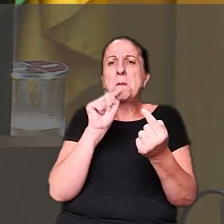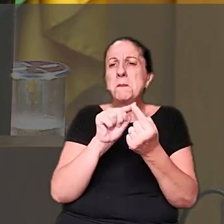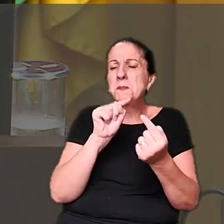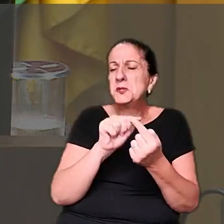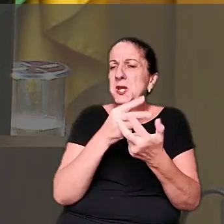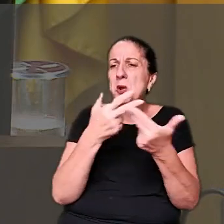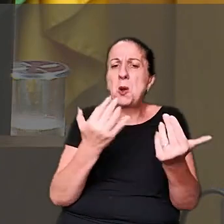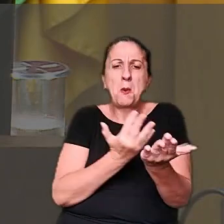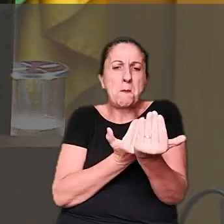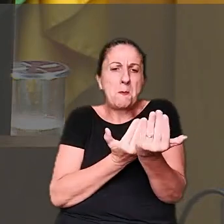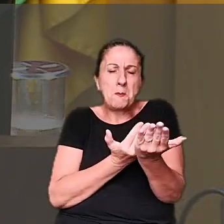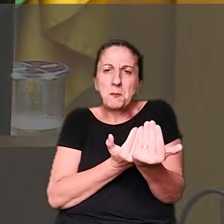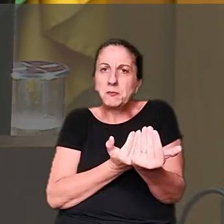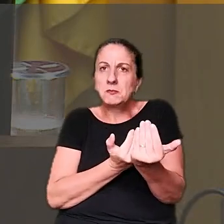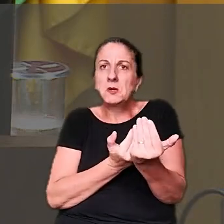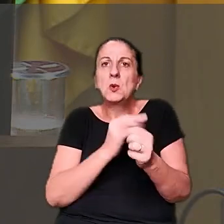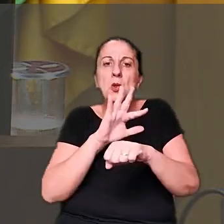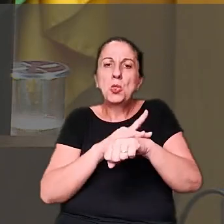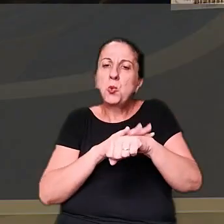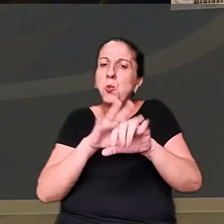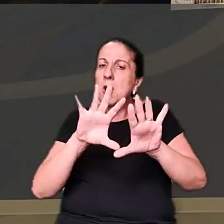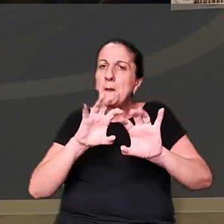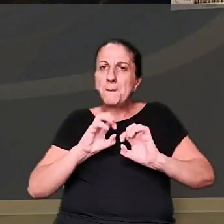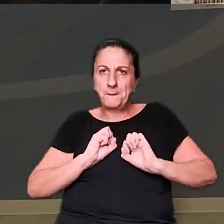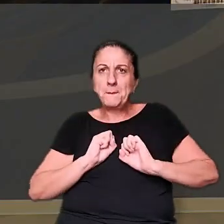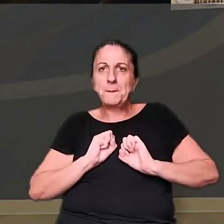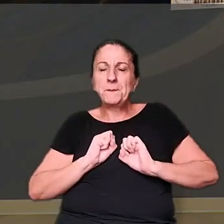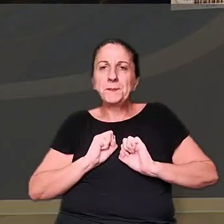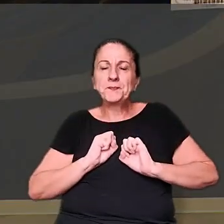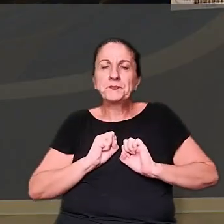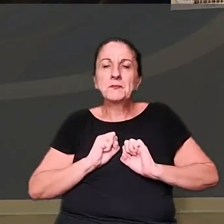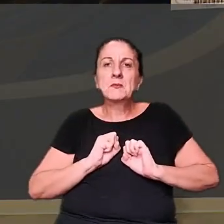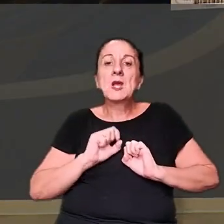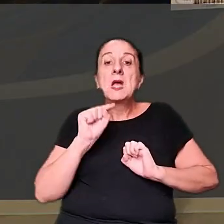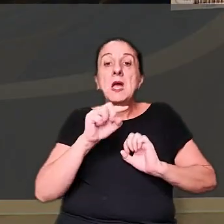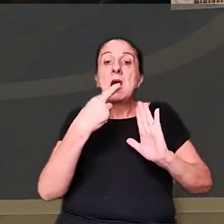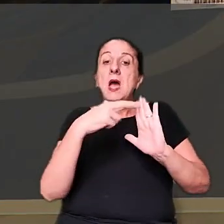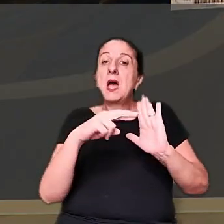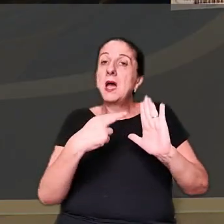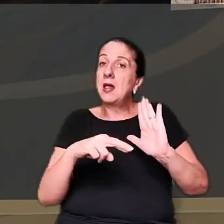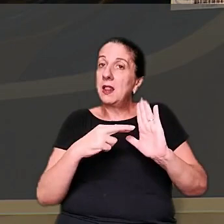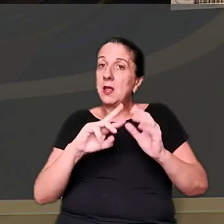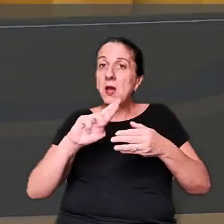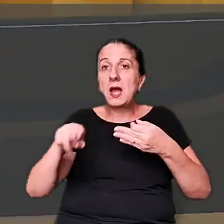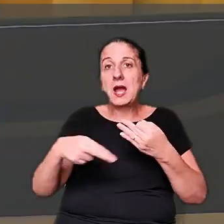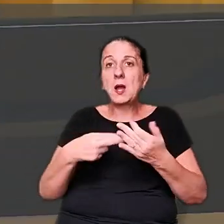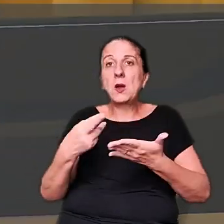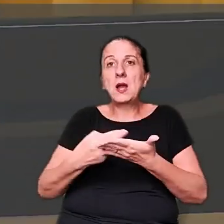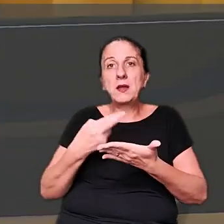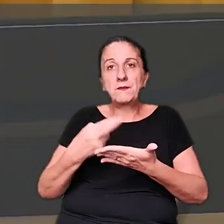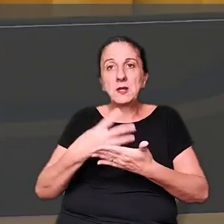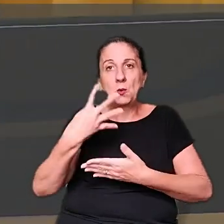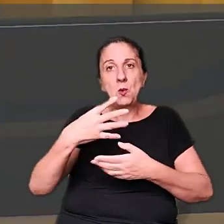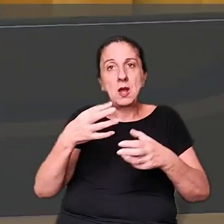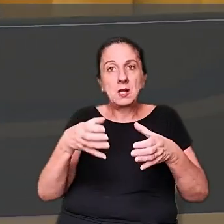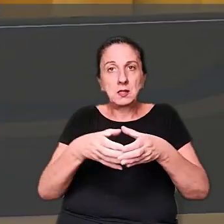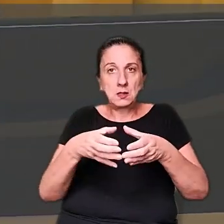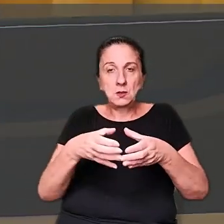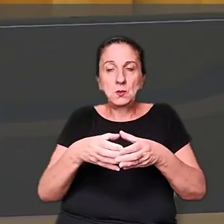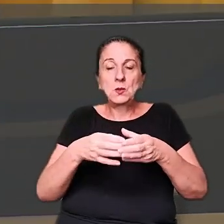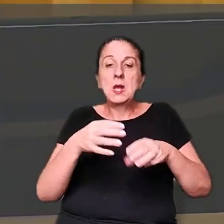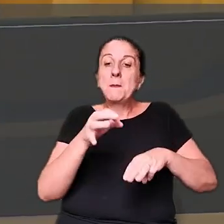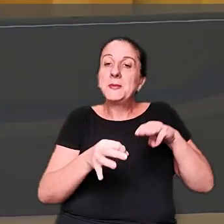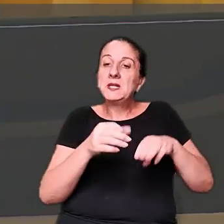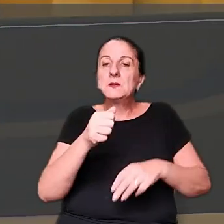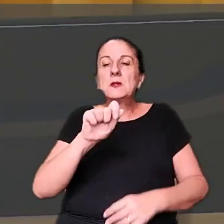ou objetos de uso pessoal de adolescentes com doenças infecto-contagiosas. Para o relator do recurso de revista na quarta